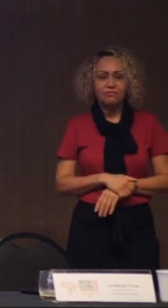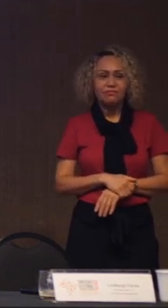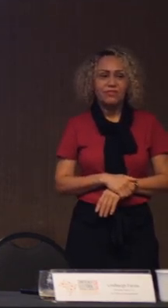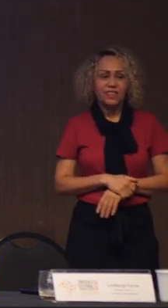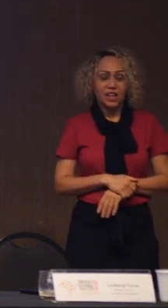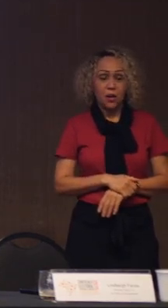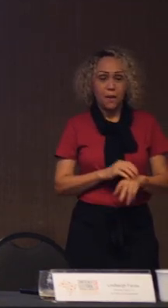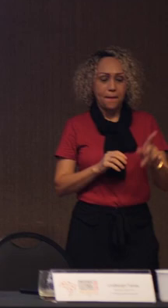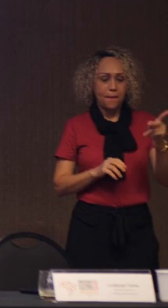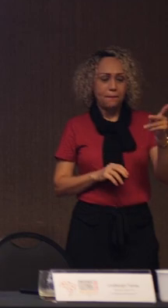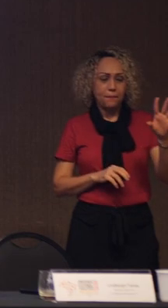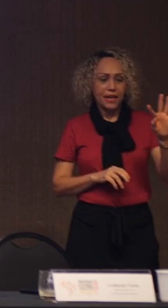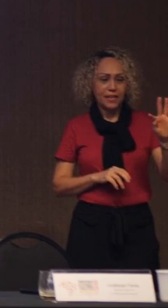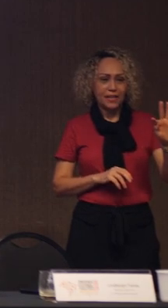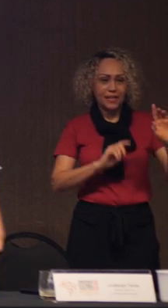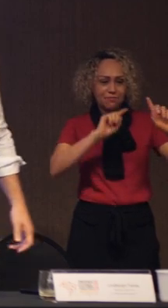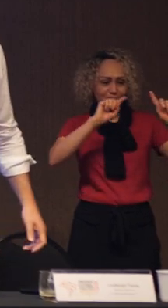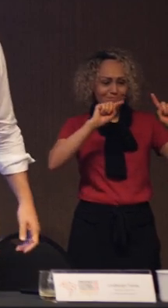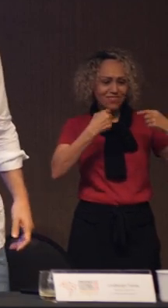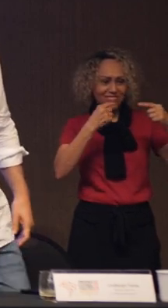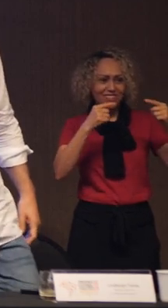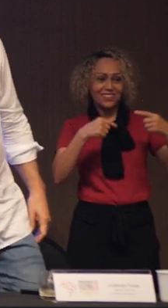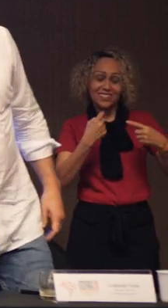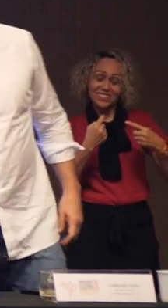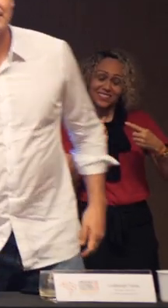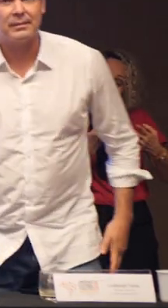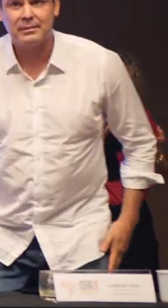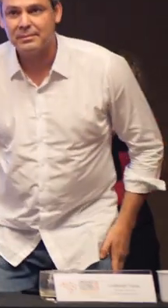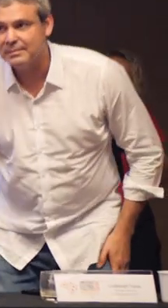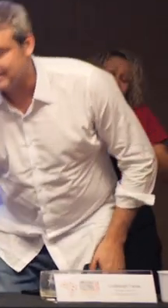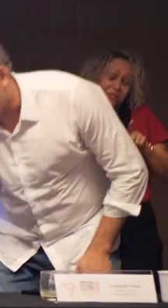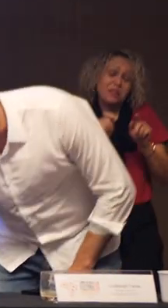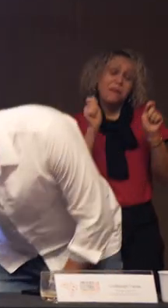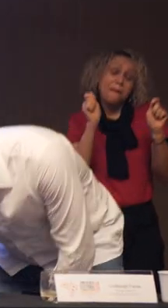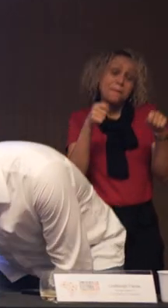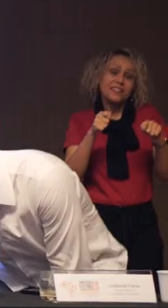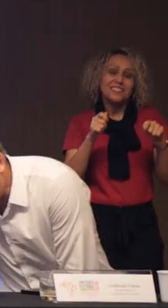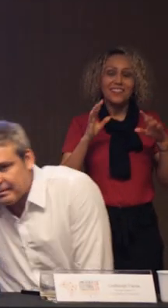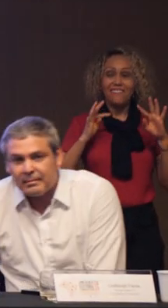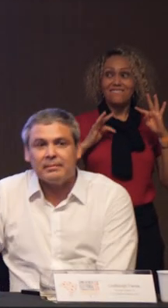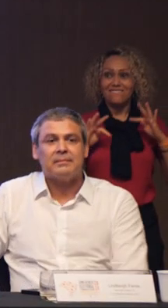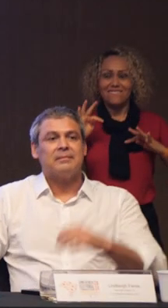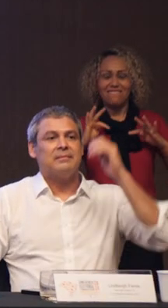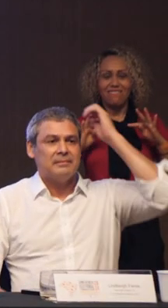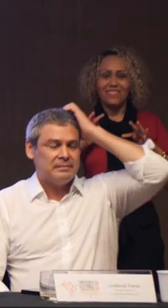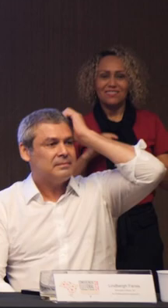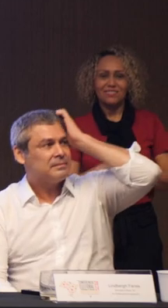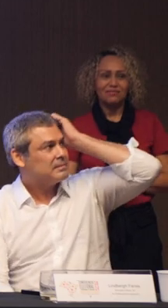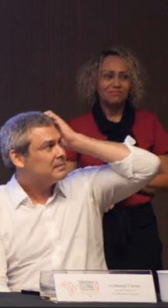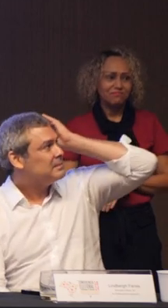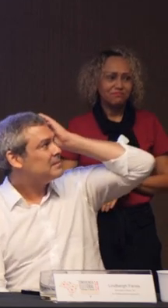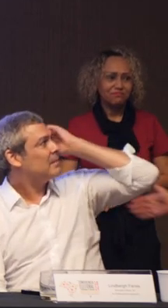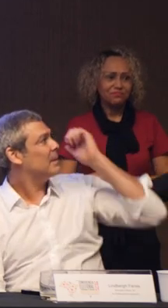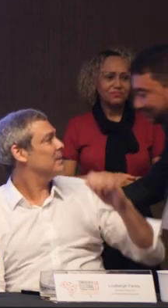Provocou isso, né? Porque isso movimenta a gente. Então, pode ser também, tá incluída. Olha